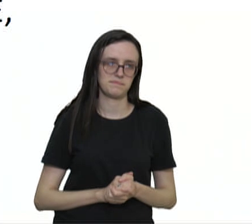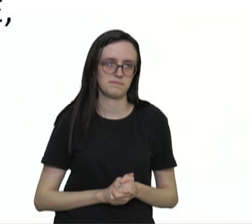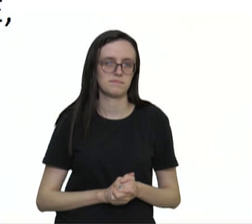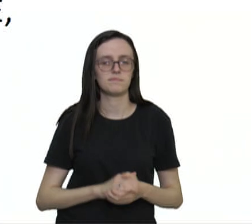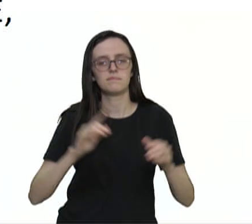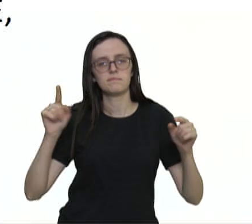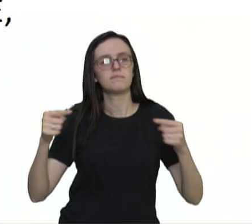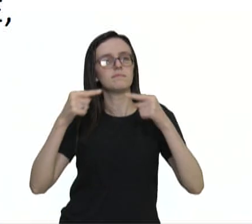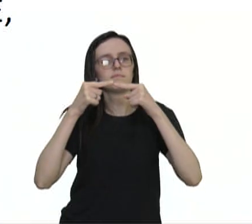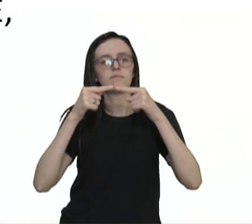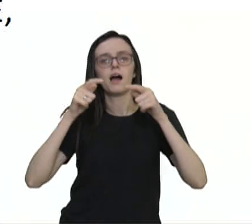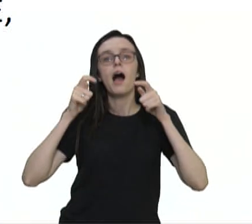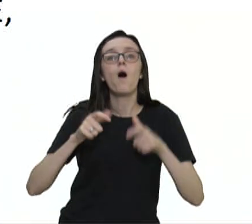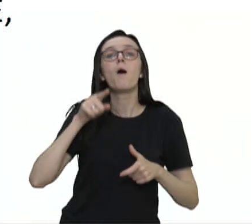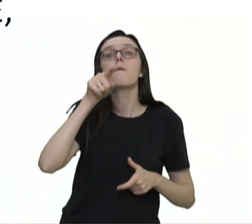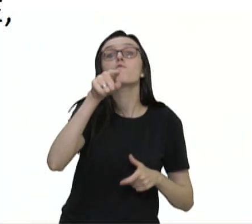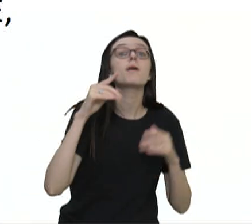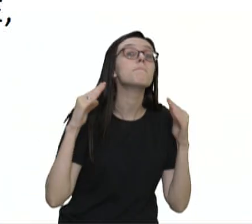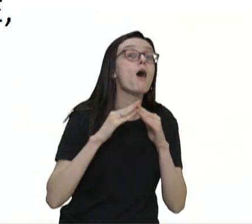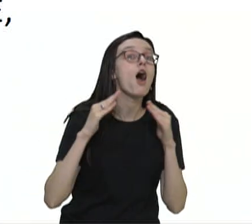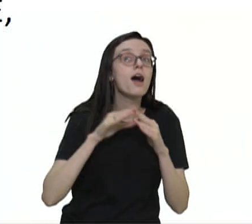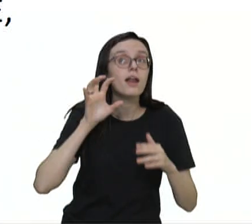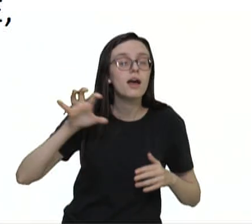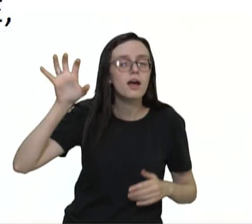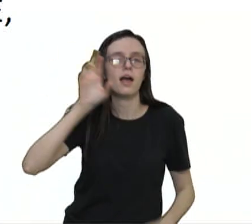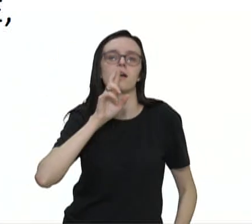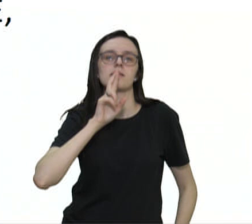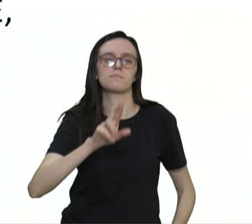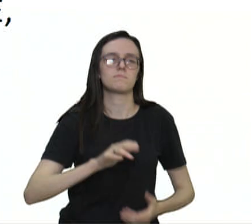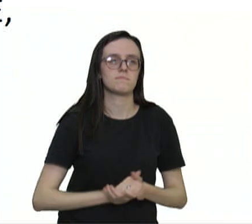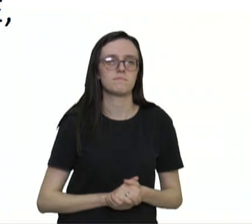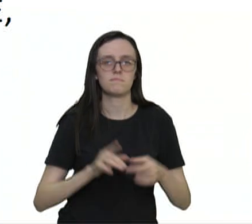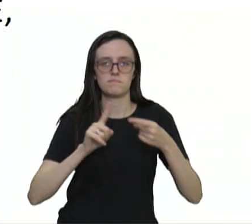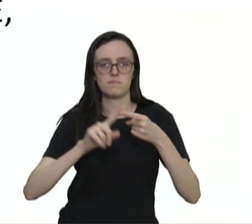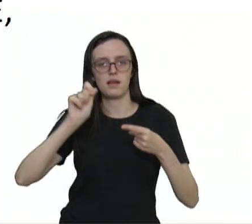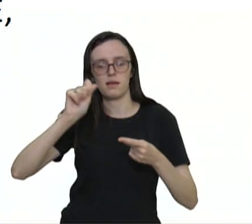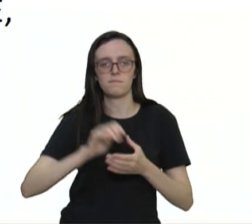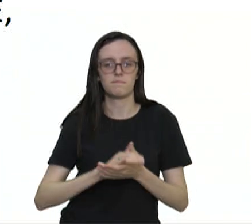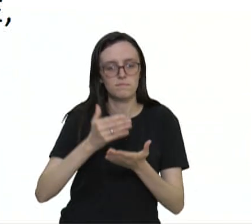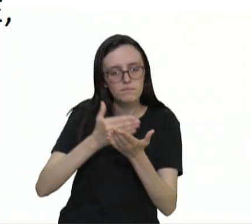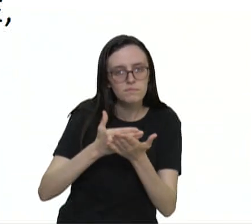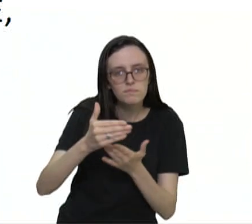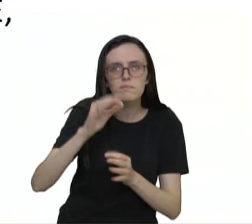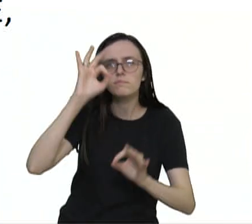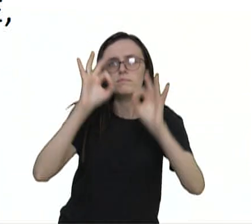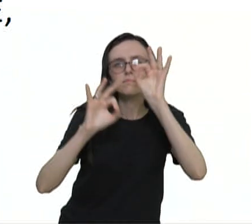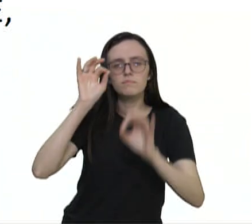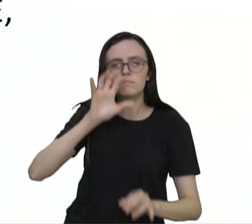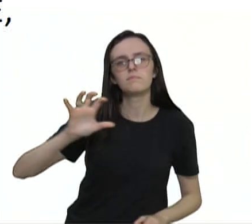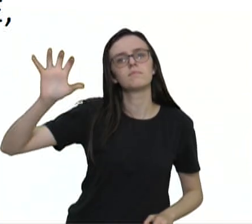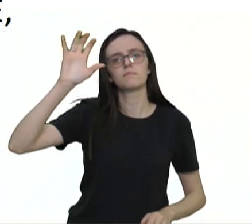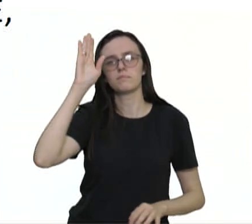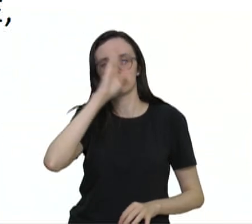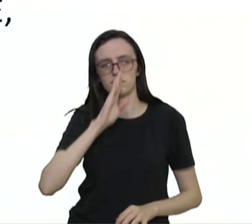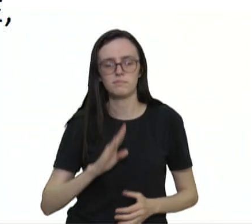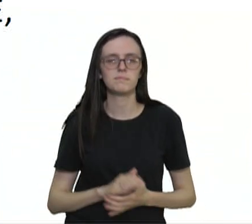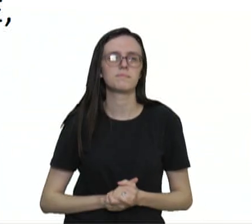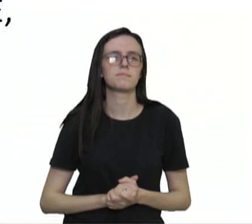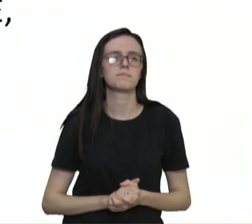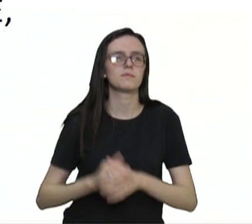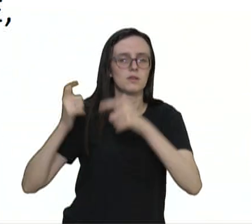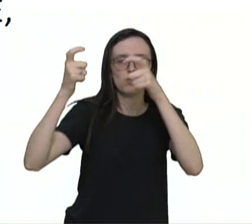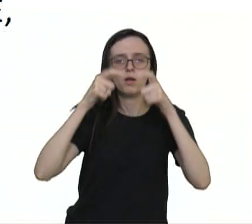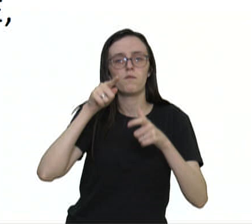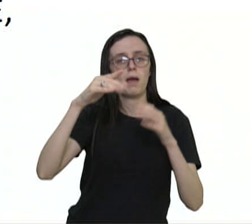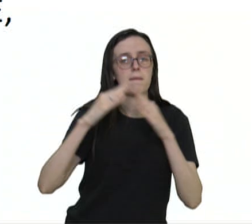de acordo com a região em que você mora, responda. Letra A. No início da formação do território brasileiro, a região